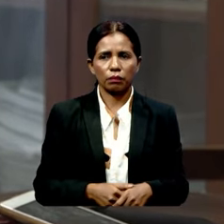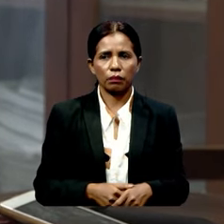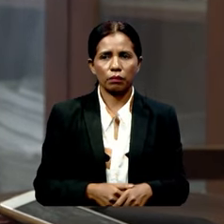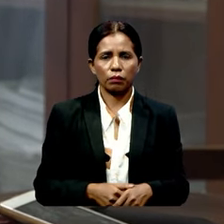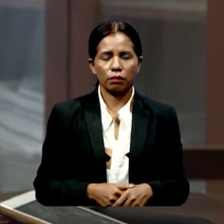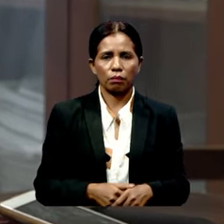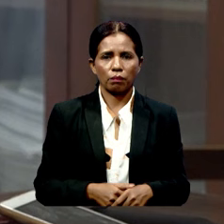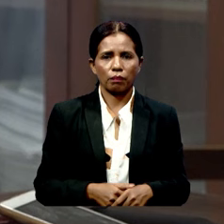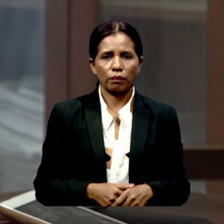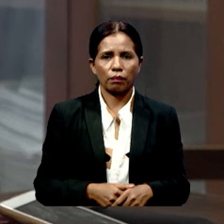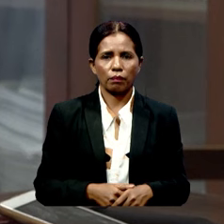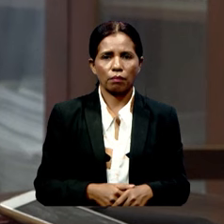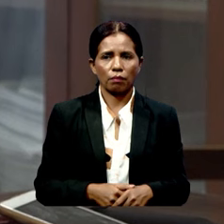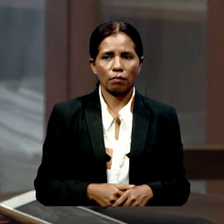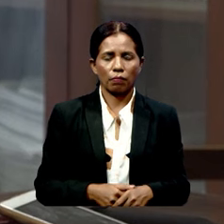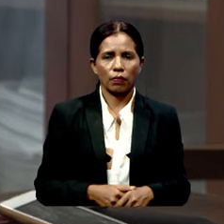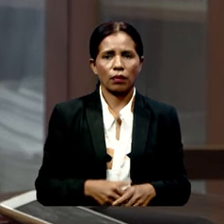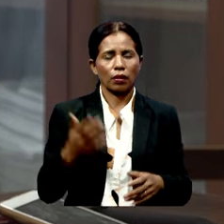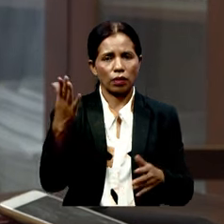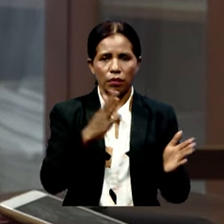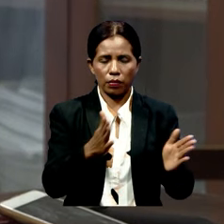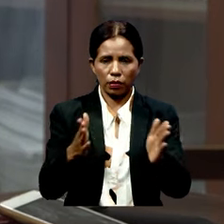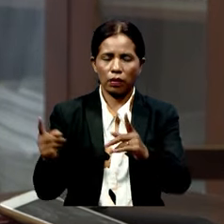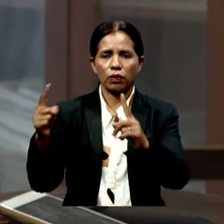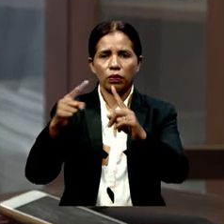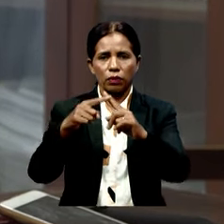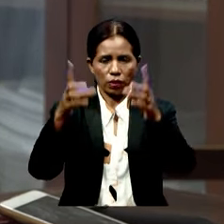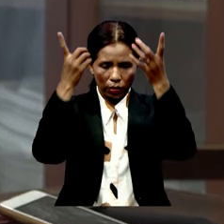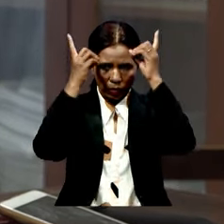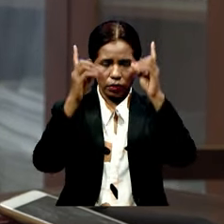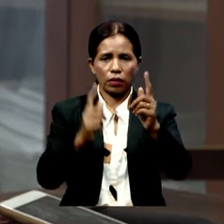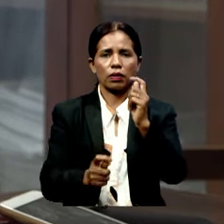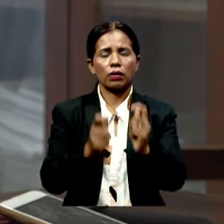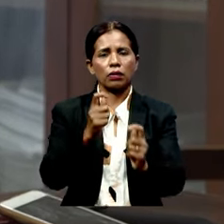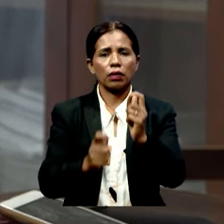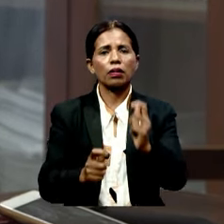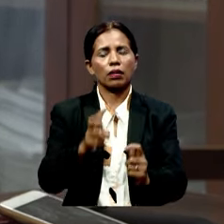e a processo a tutor e decisão né tribunal de recurso